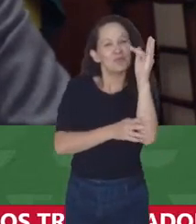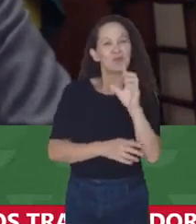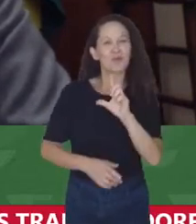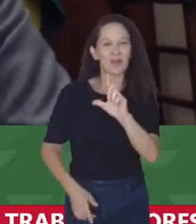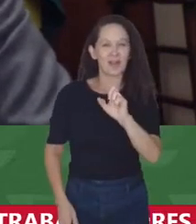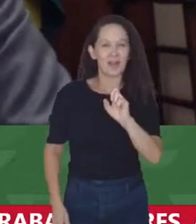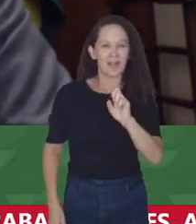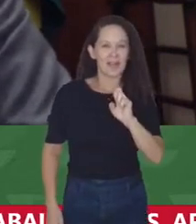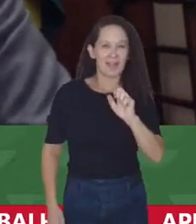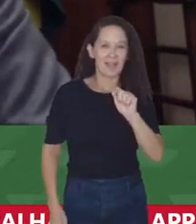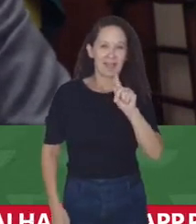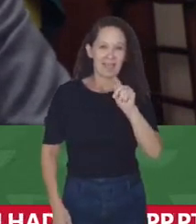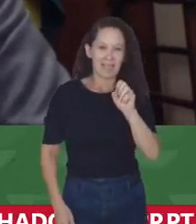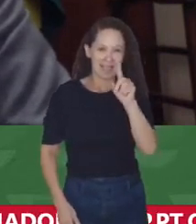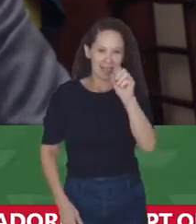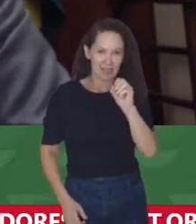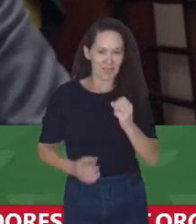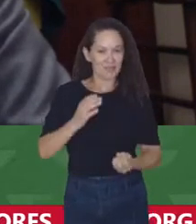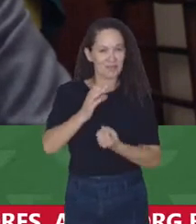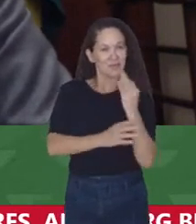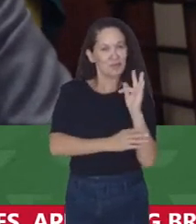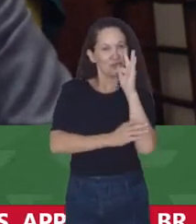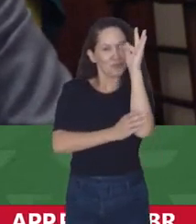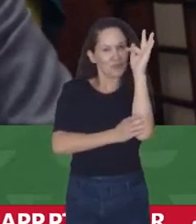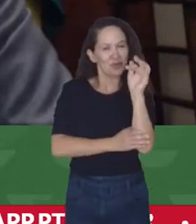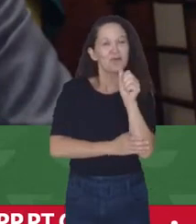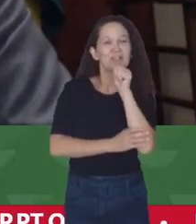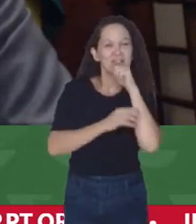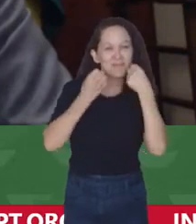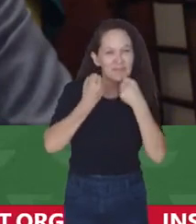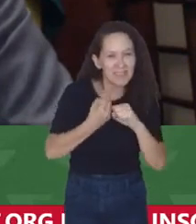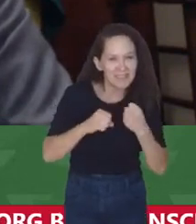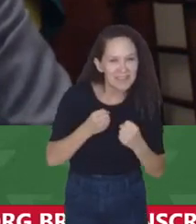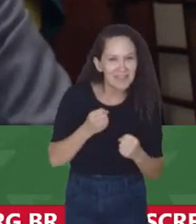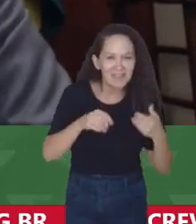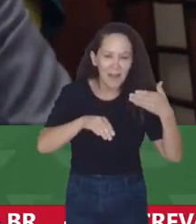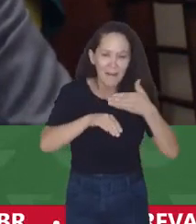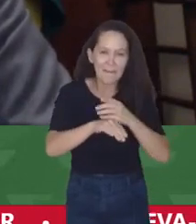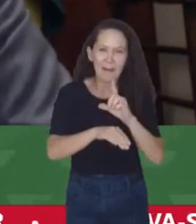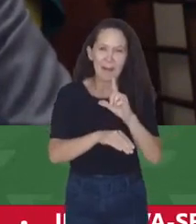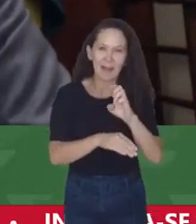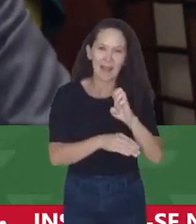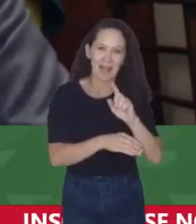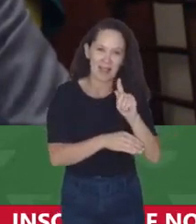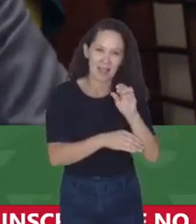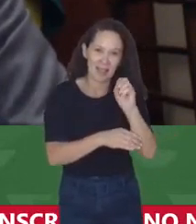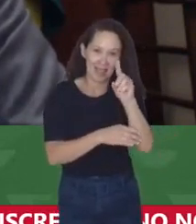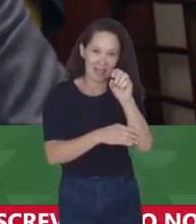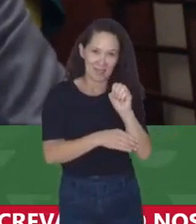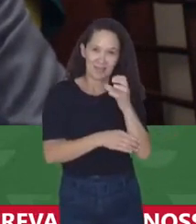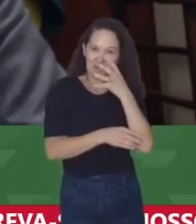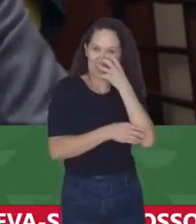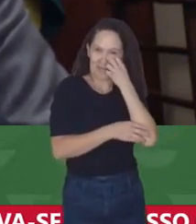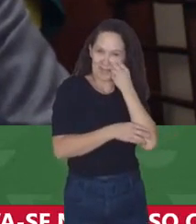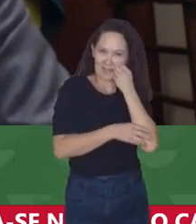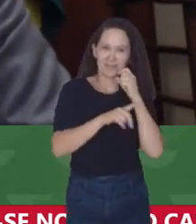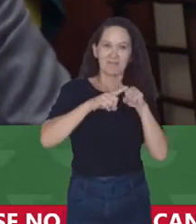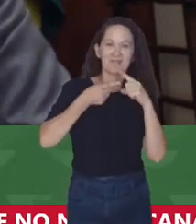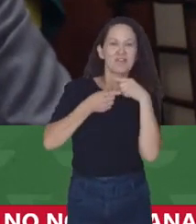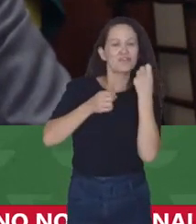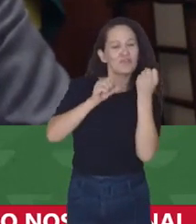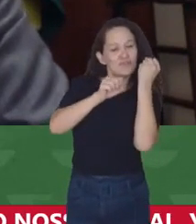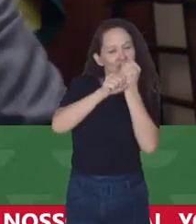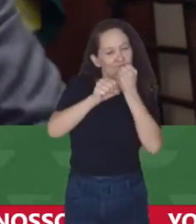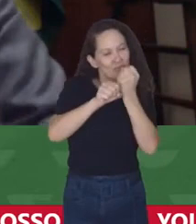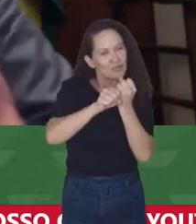passa pelo legado. E lógico que dentro do legado que nós vamos reconstruir o